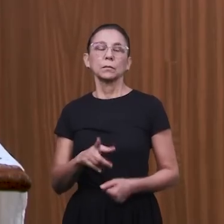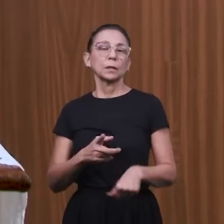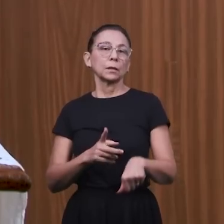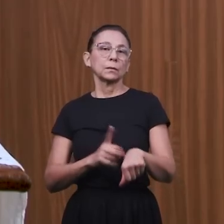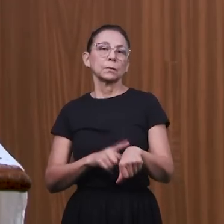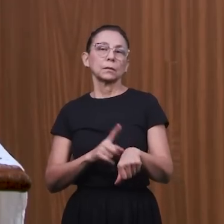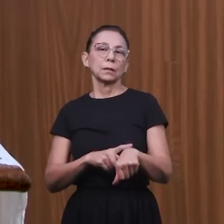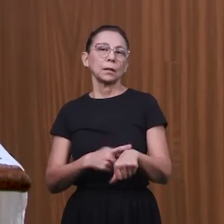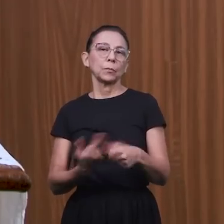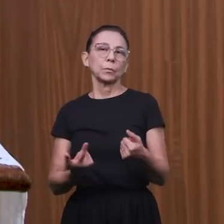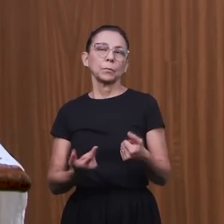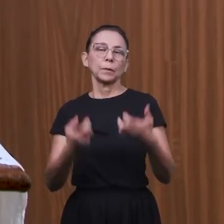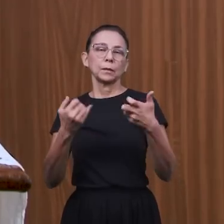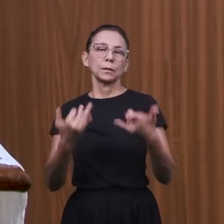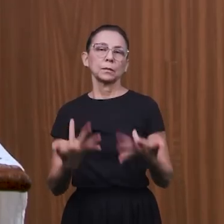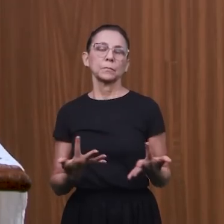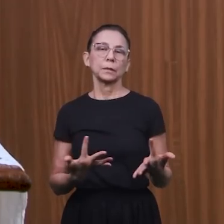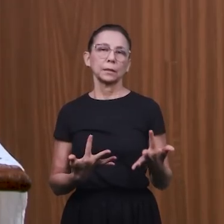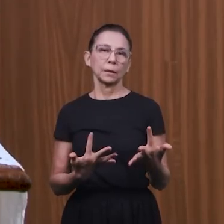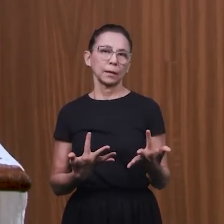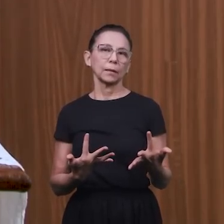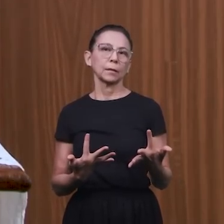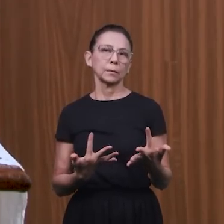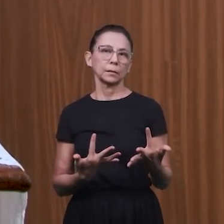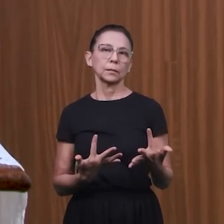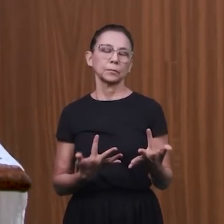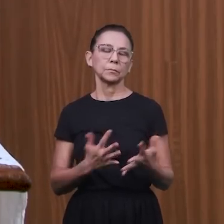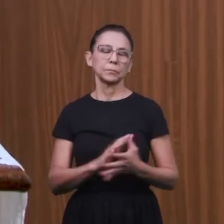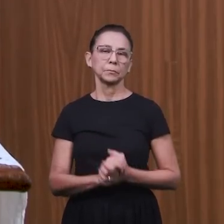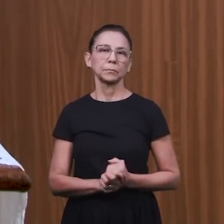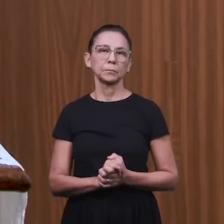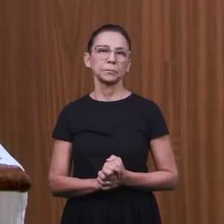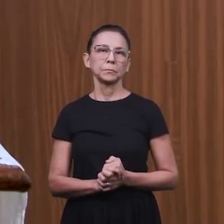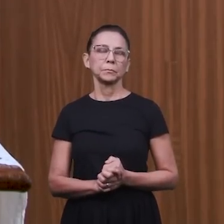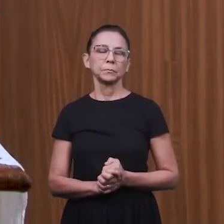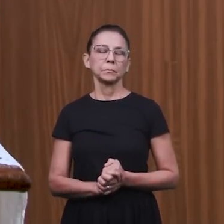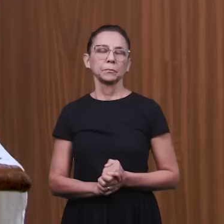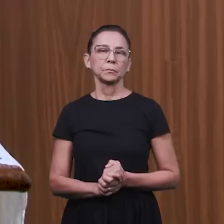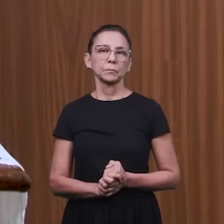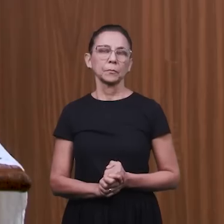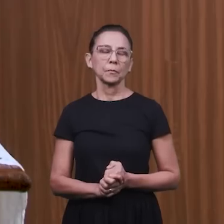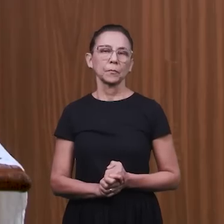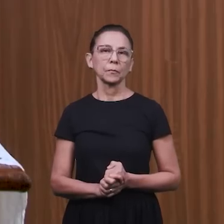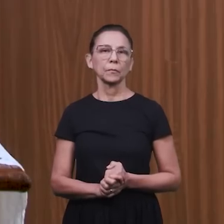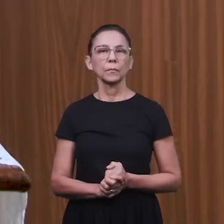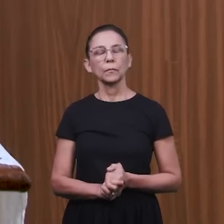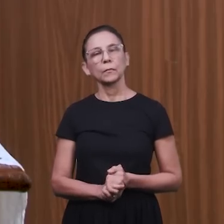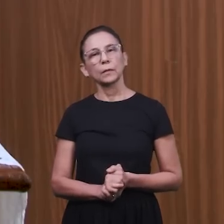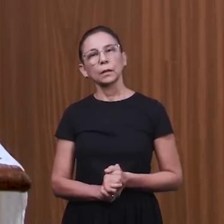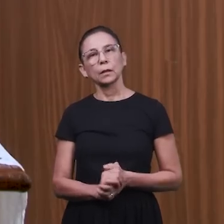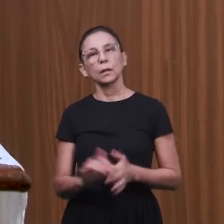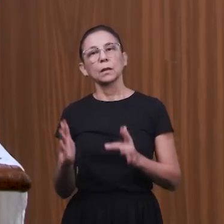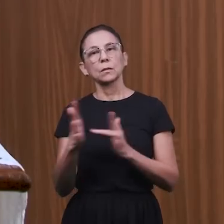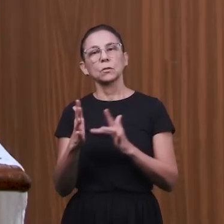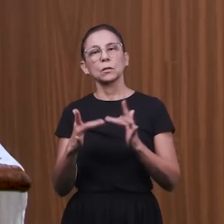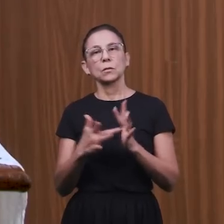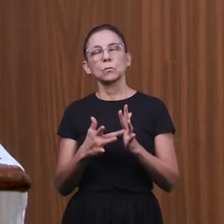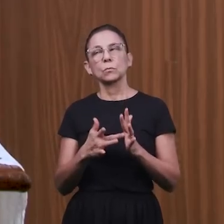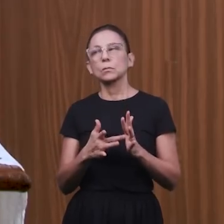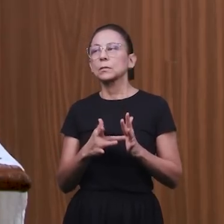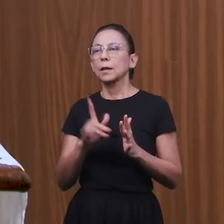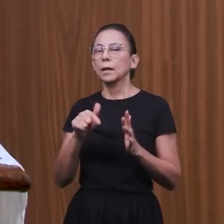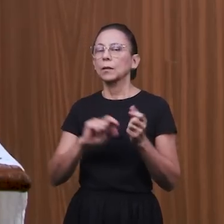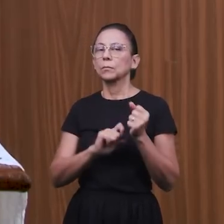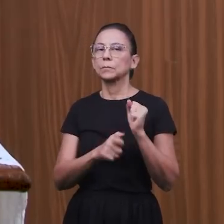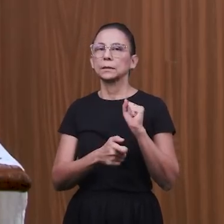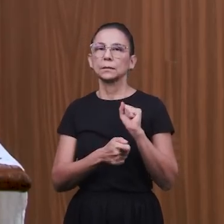tantos tipos, figuras do Senhor Jesus no Velho Testamento. Repetindo, conforme falamos, esse é um mistério que